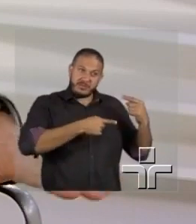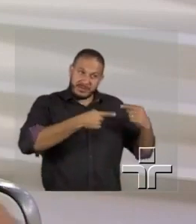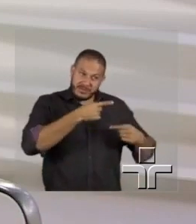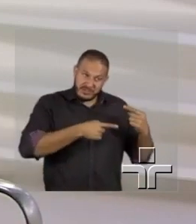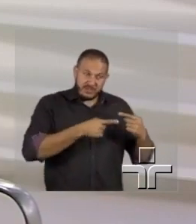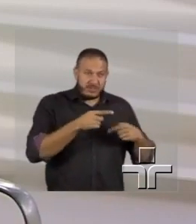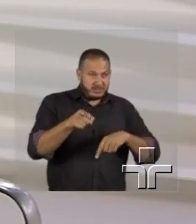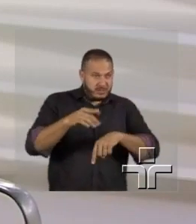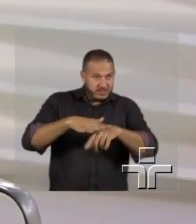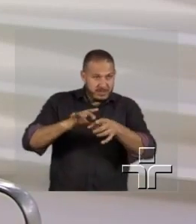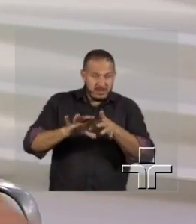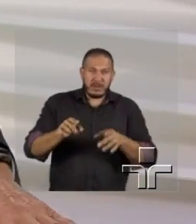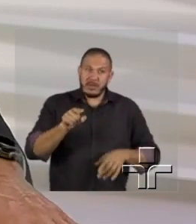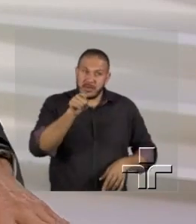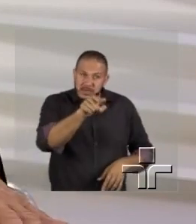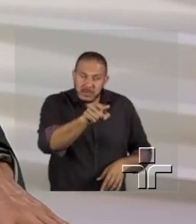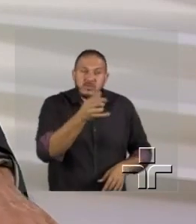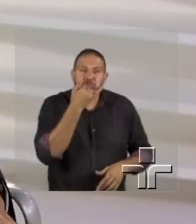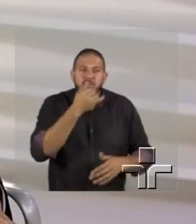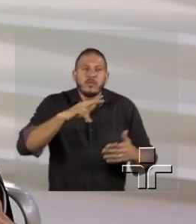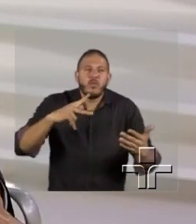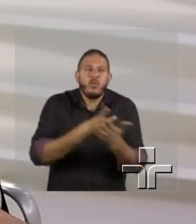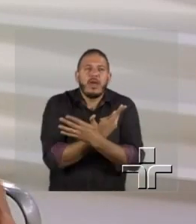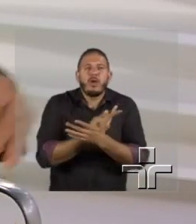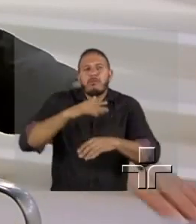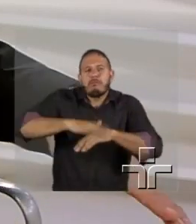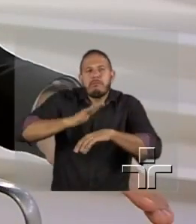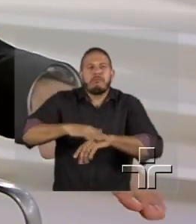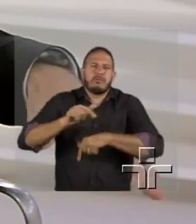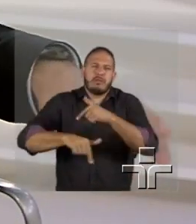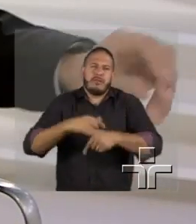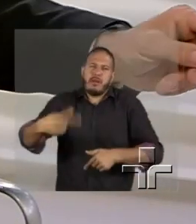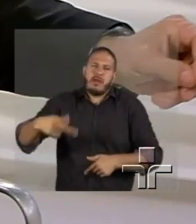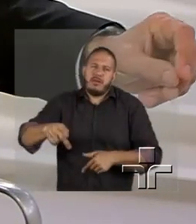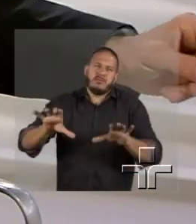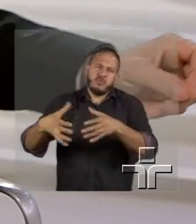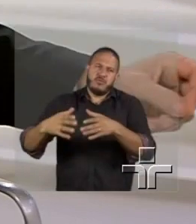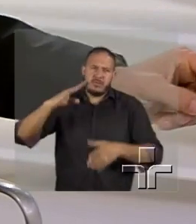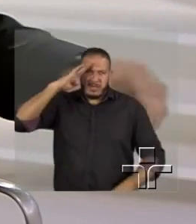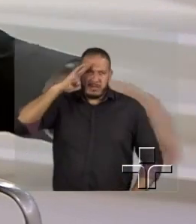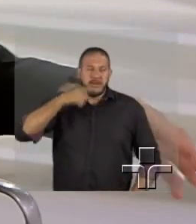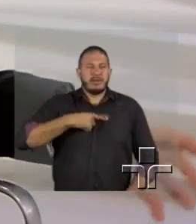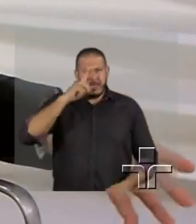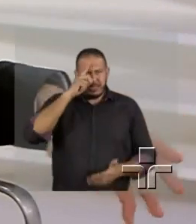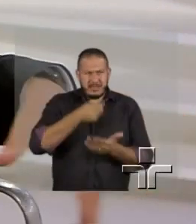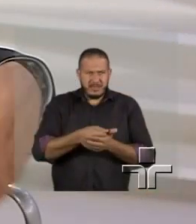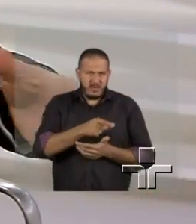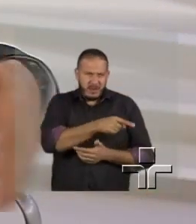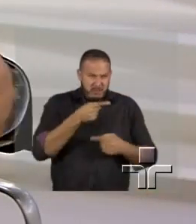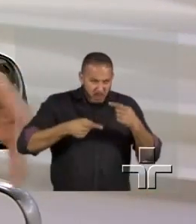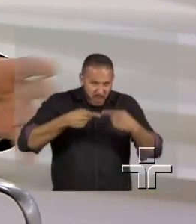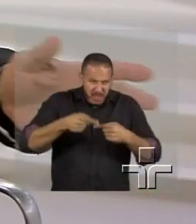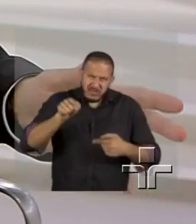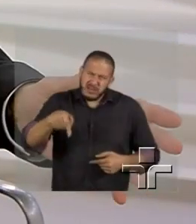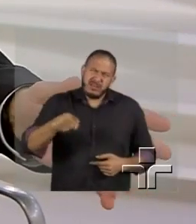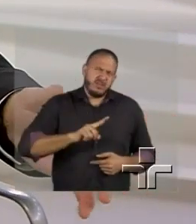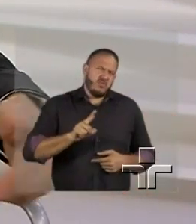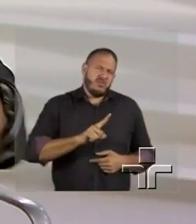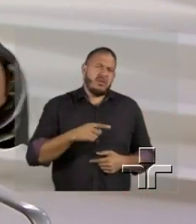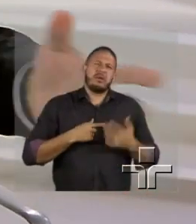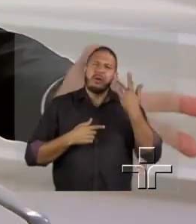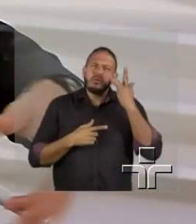morreram 5, 6 milhões de pessoas desde 1994, quando teve o massacre de Ruanda, né? Onde mataram